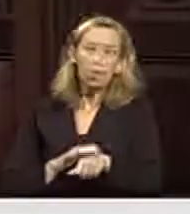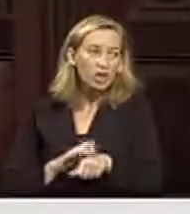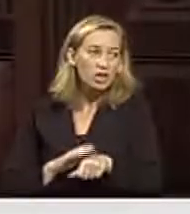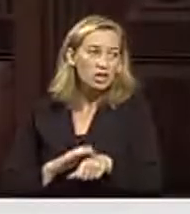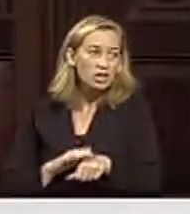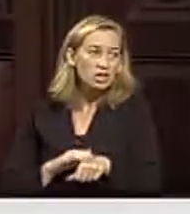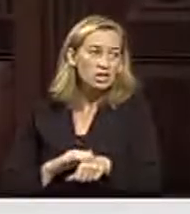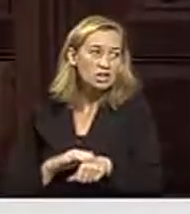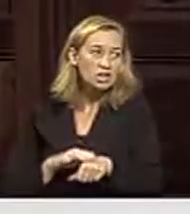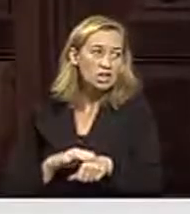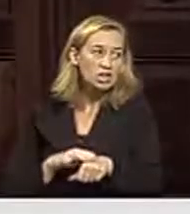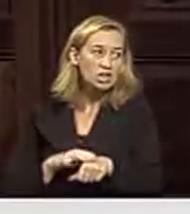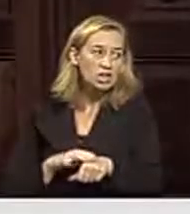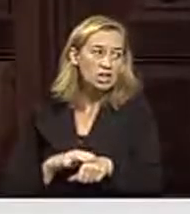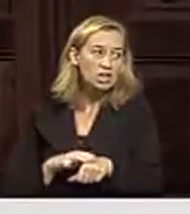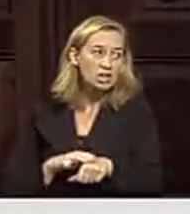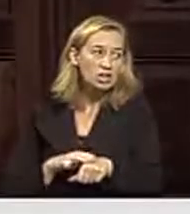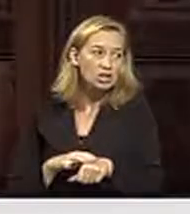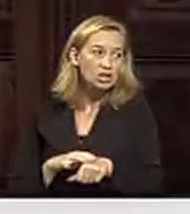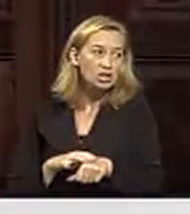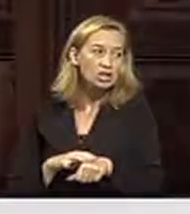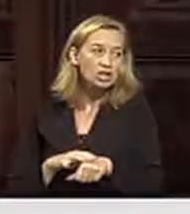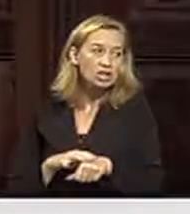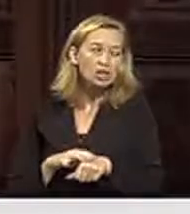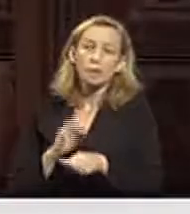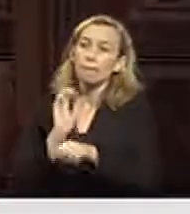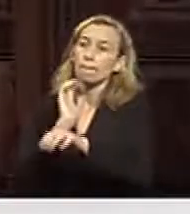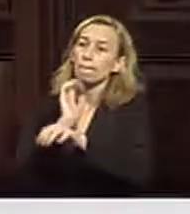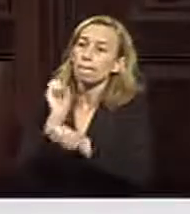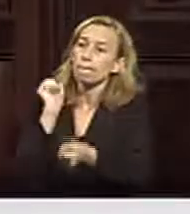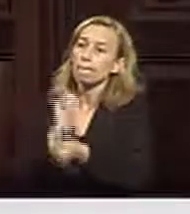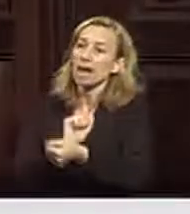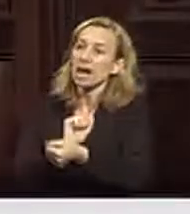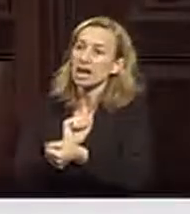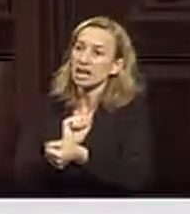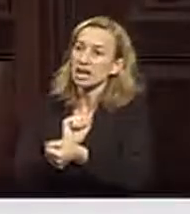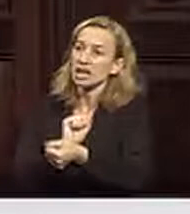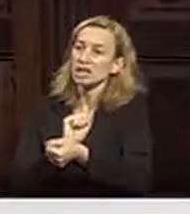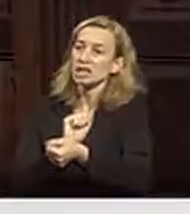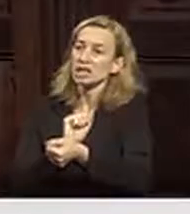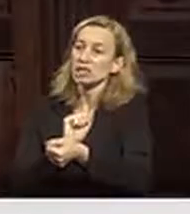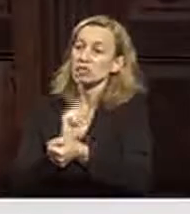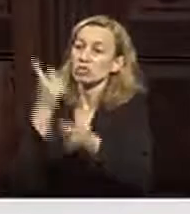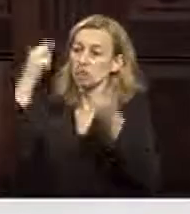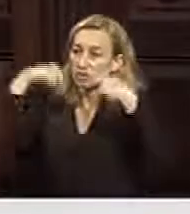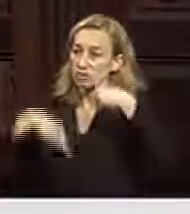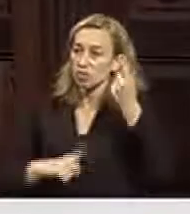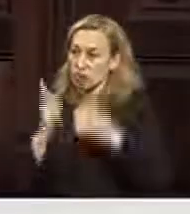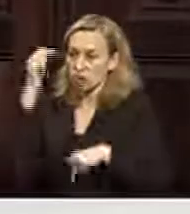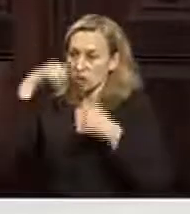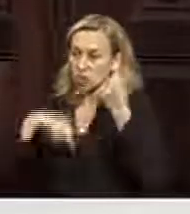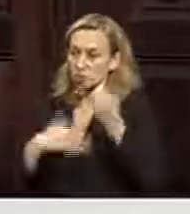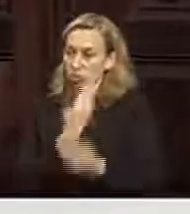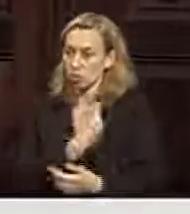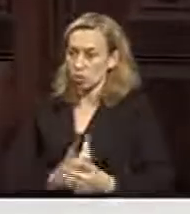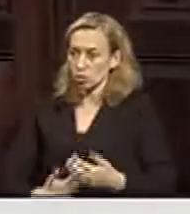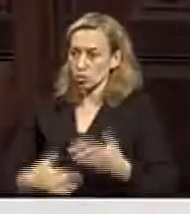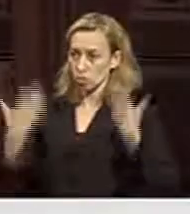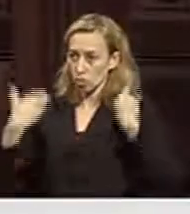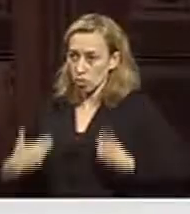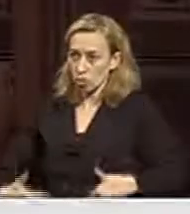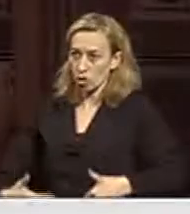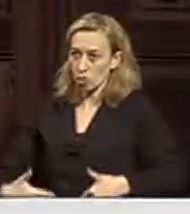nós estamos falando de atrofia muscular, nós estamos falando de doenças que os